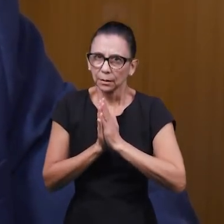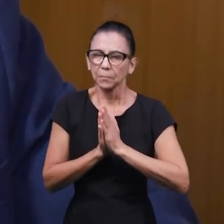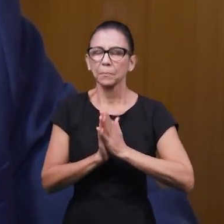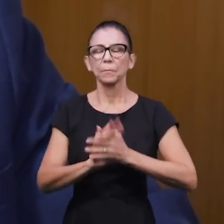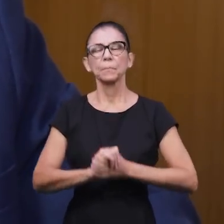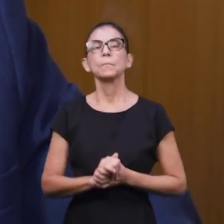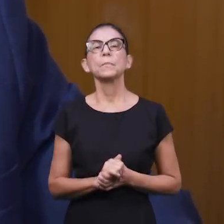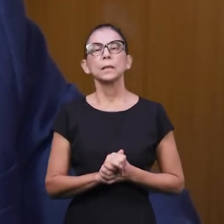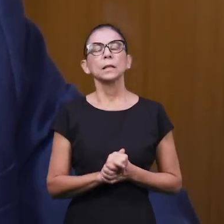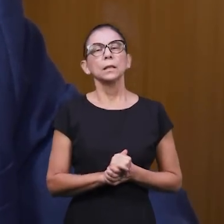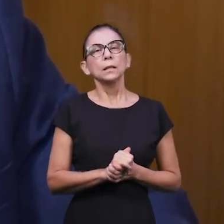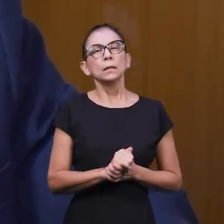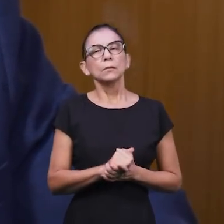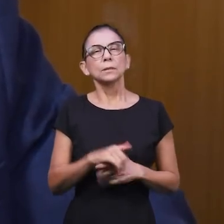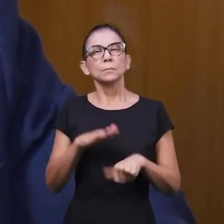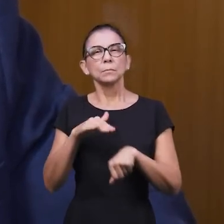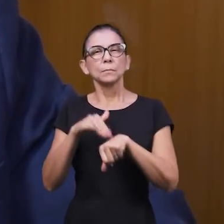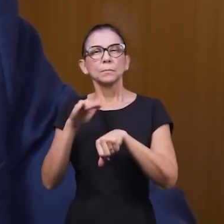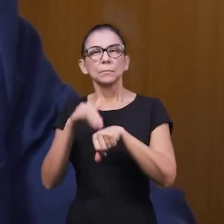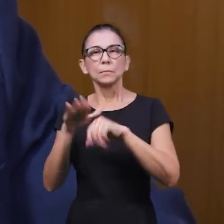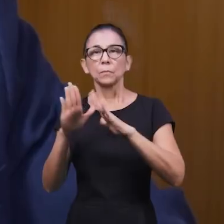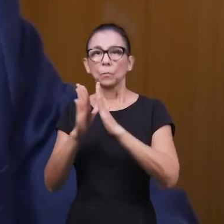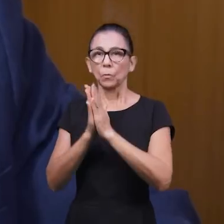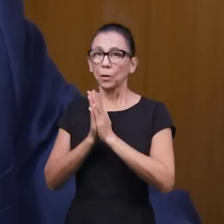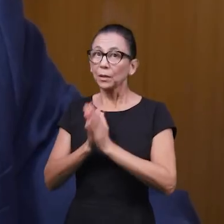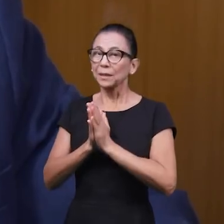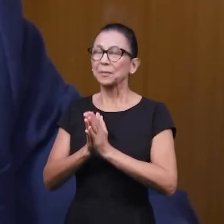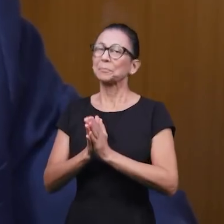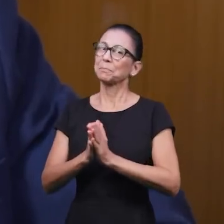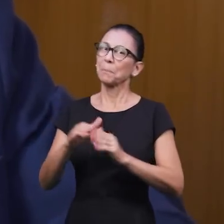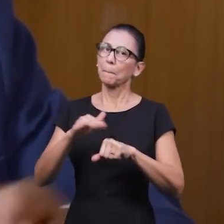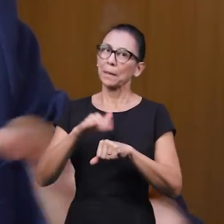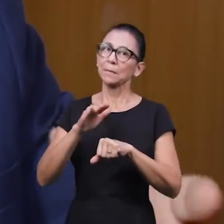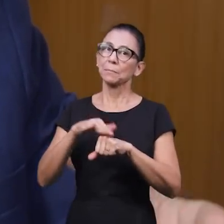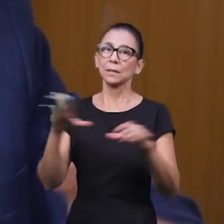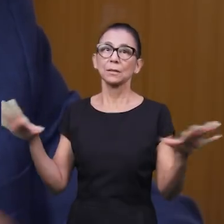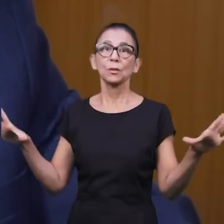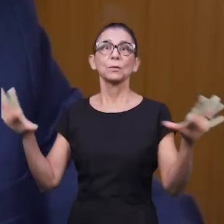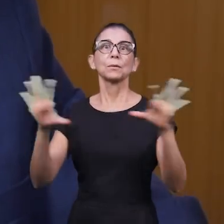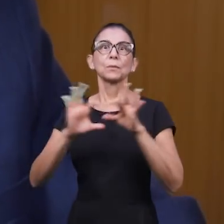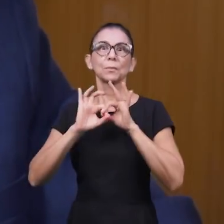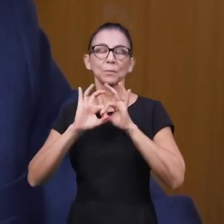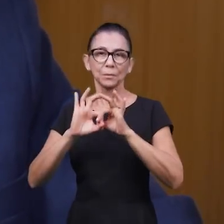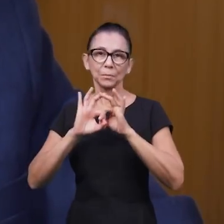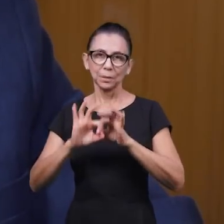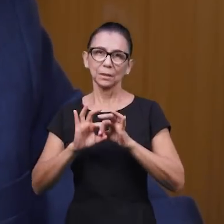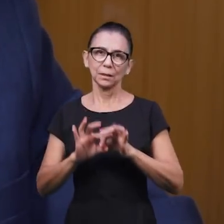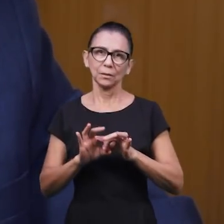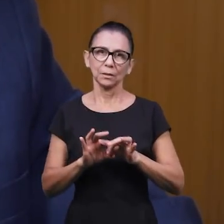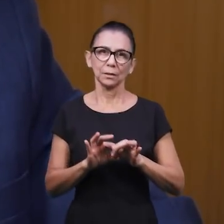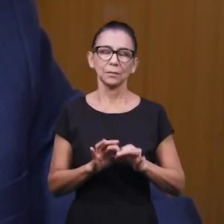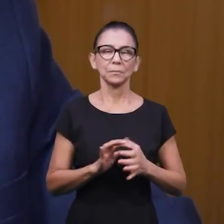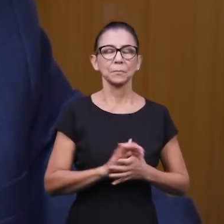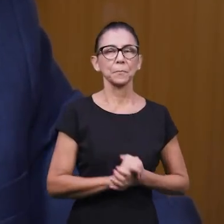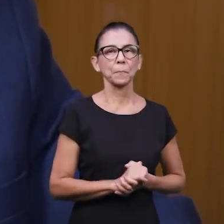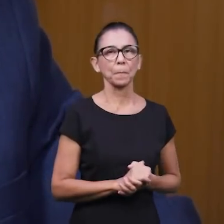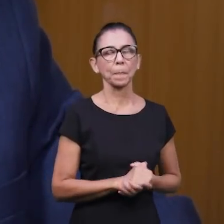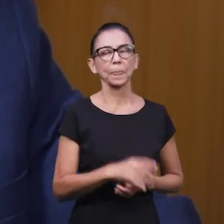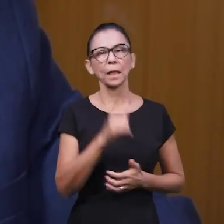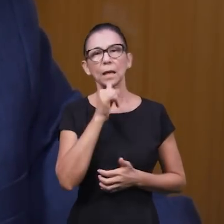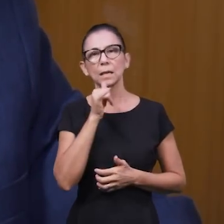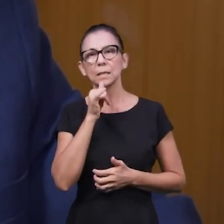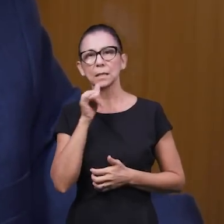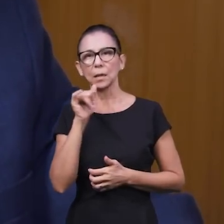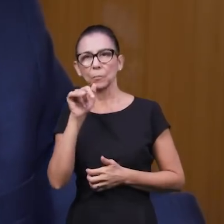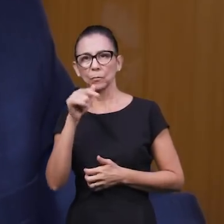quanto mais você vai orar, mais você vai ter comunhão. É como nós conversamos, né? Você conversa, quanto